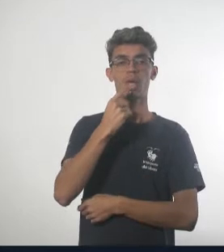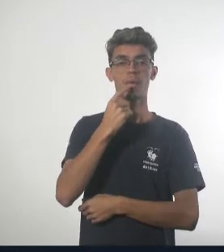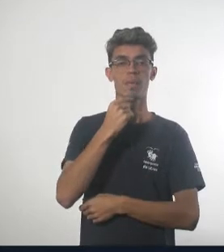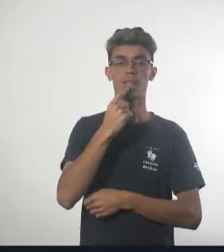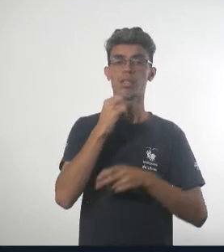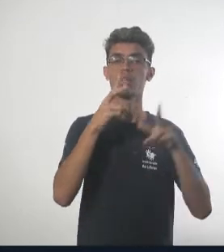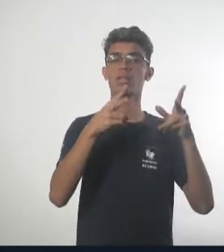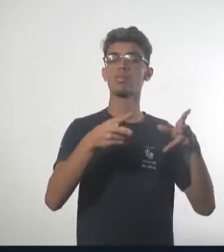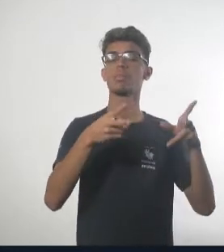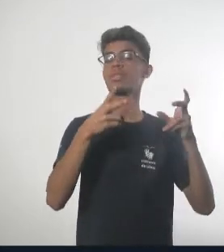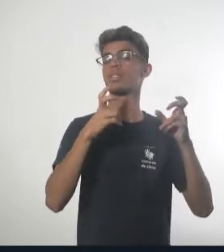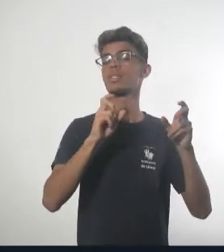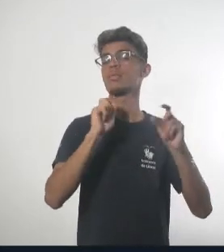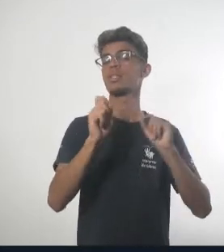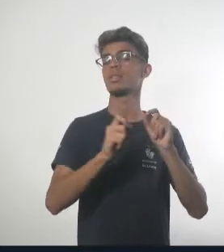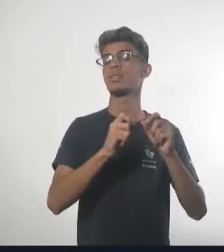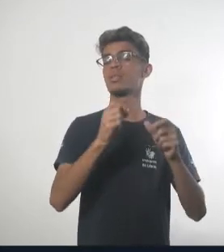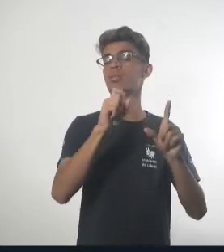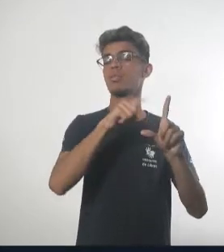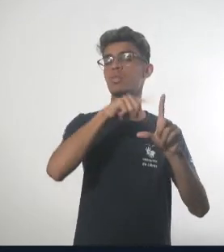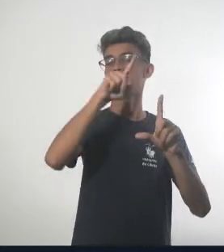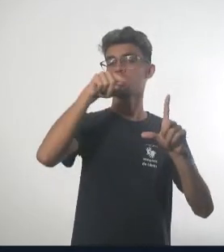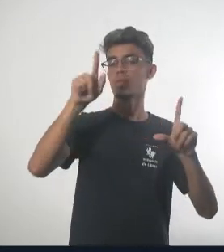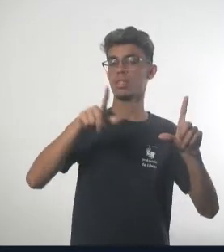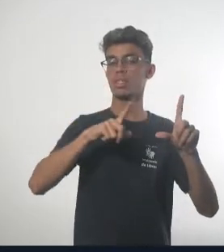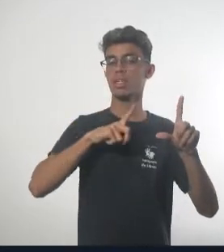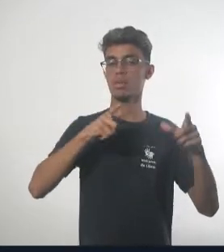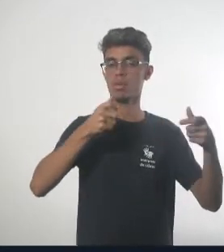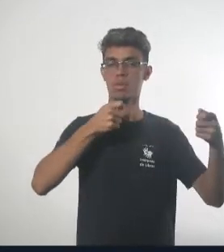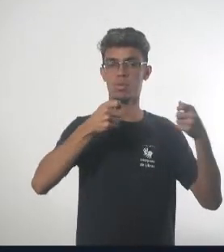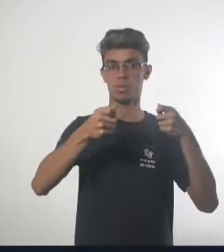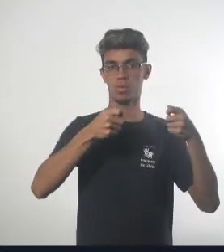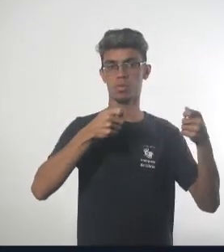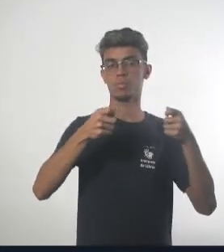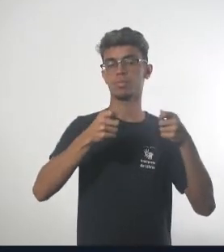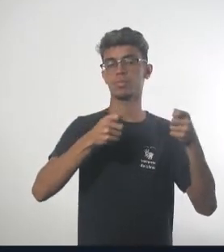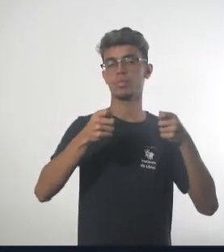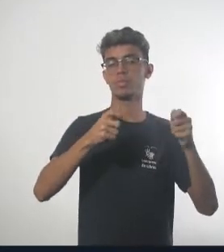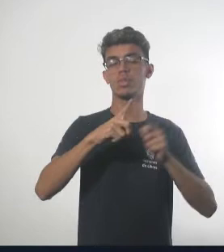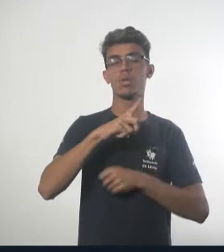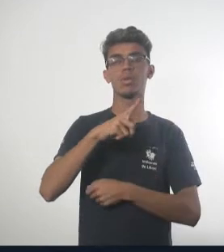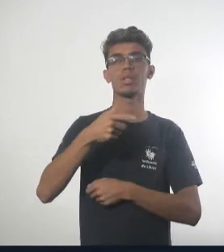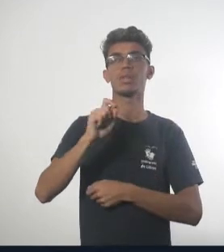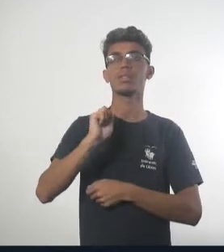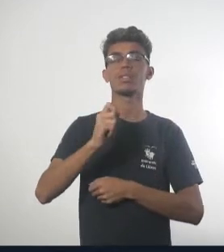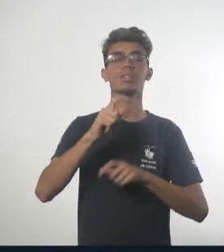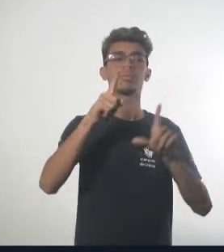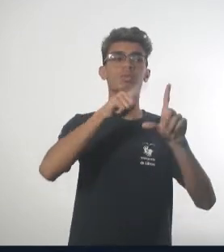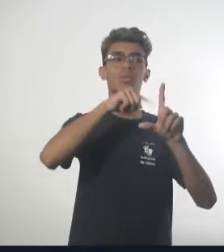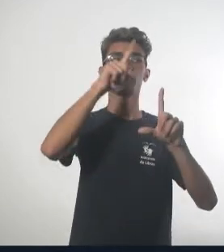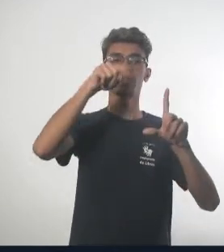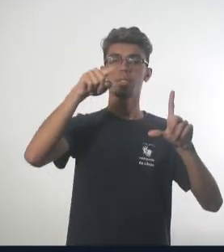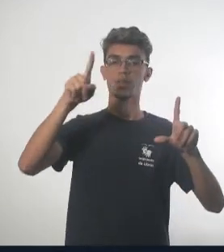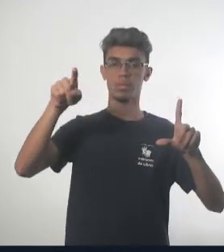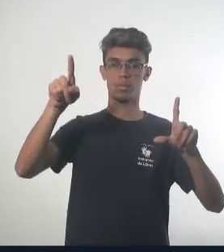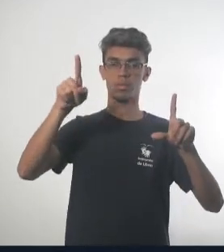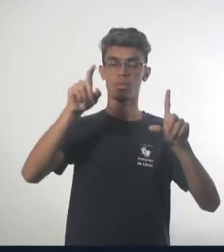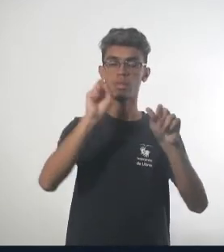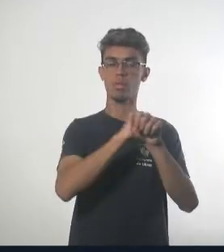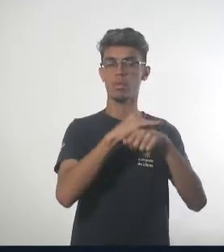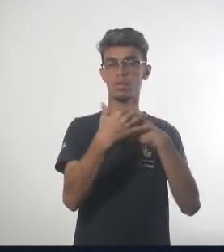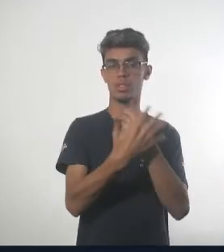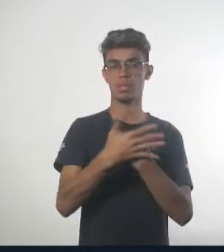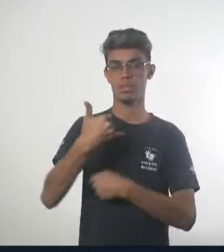observa realmente uma tendência de aumento, a gente tem um cenário estável, aí não há, no momento, tendência de aumento de SRAGs por Covid para essas